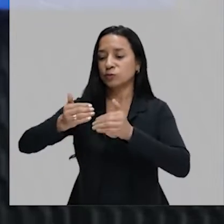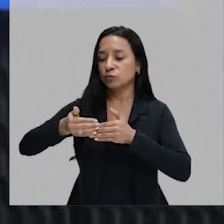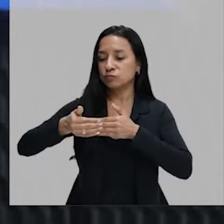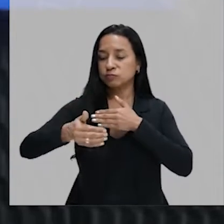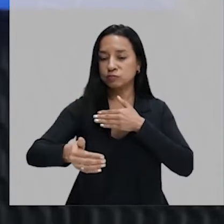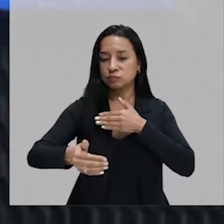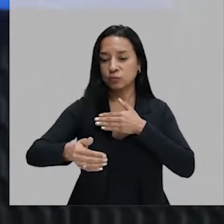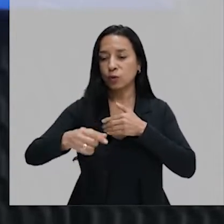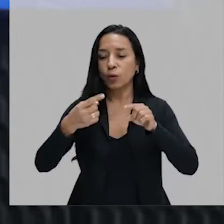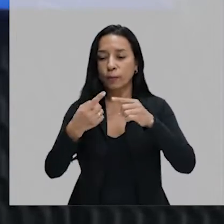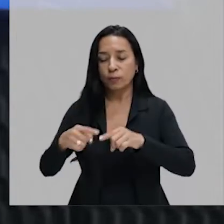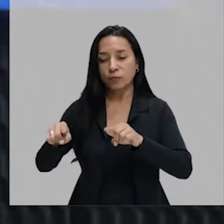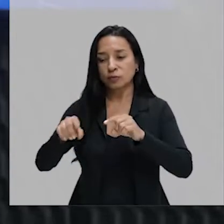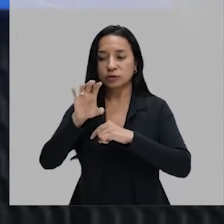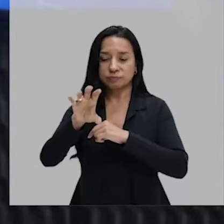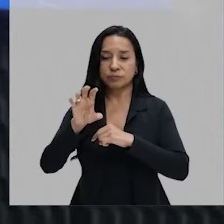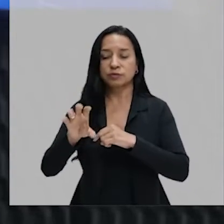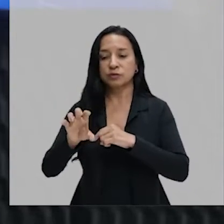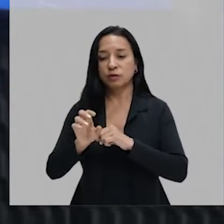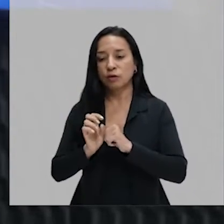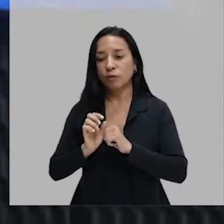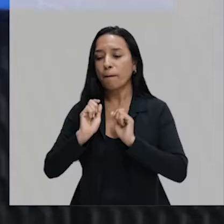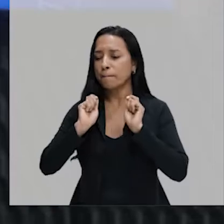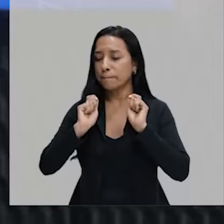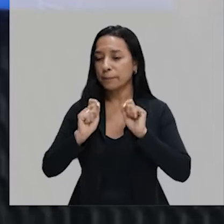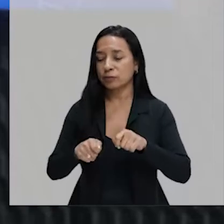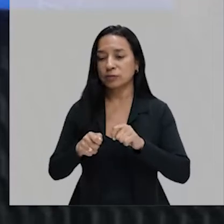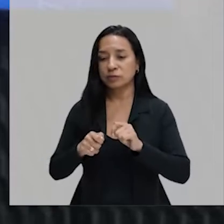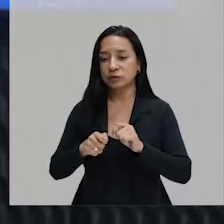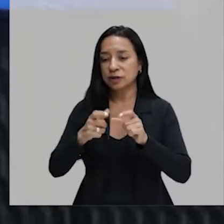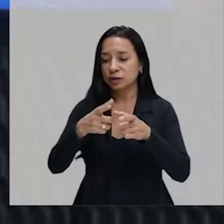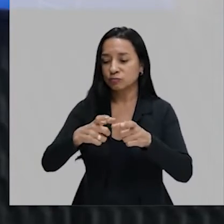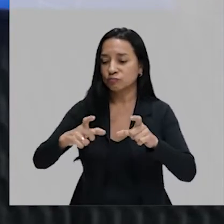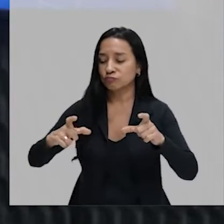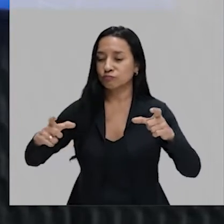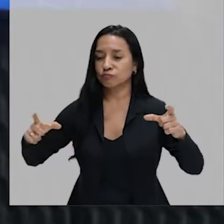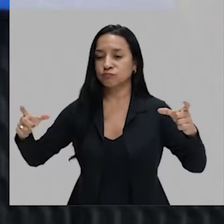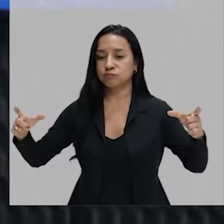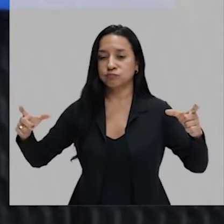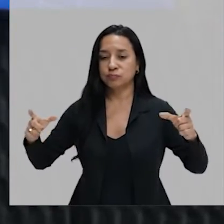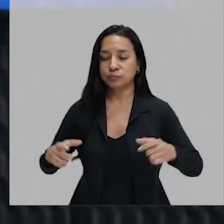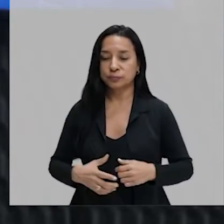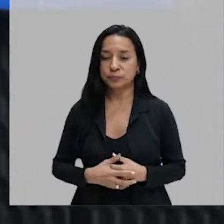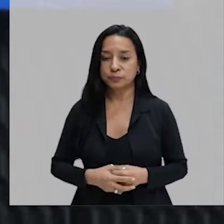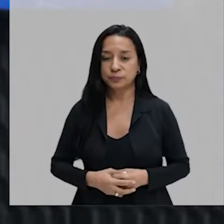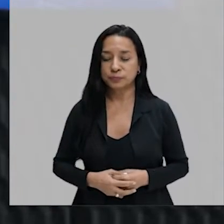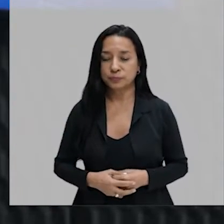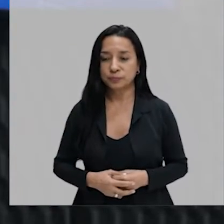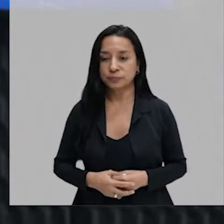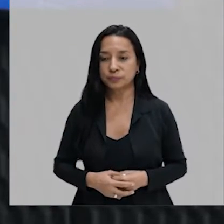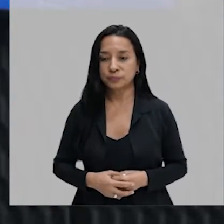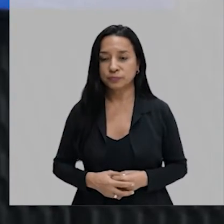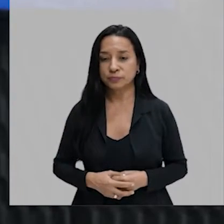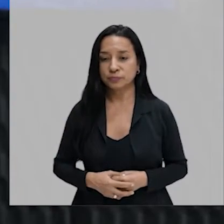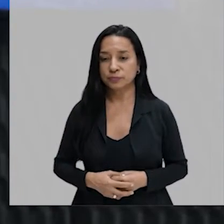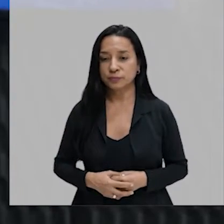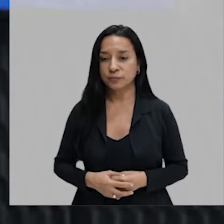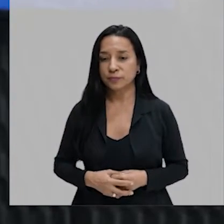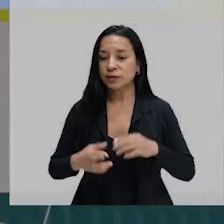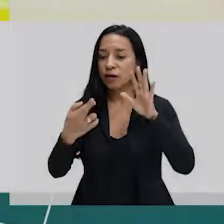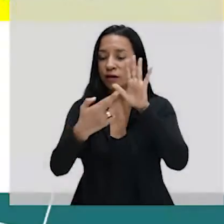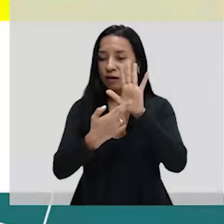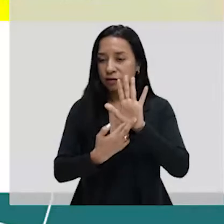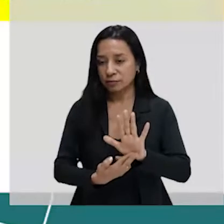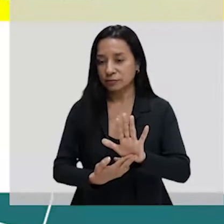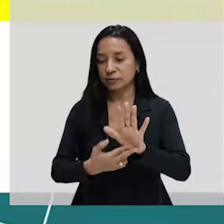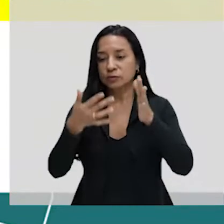da região. Gente, a possibilidade, a gama de possibilidade é um negócio fantástico. A